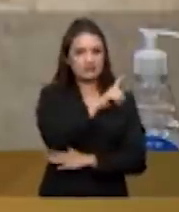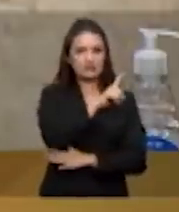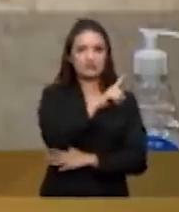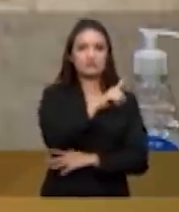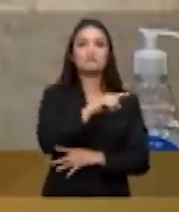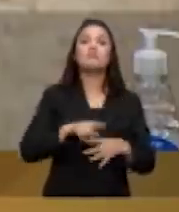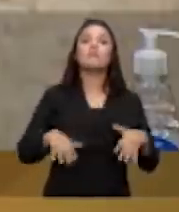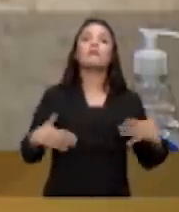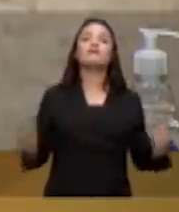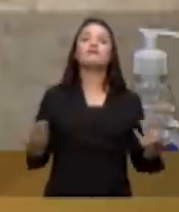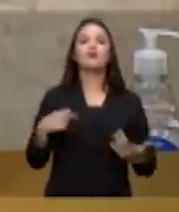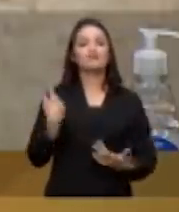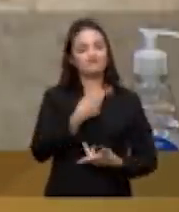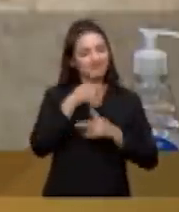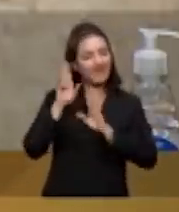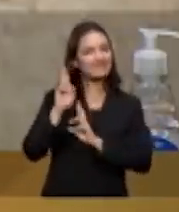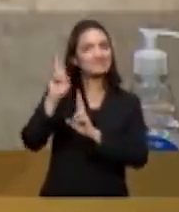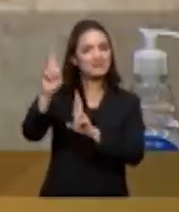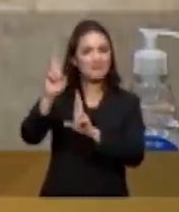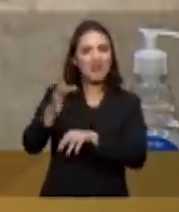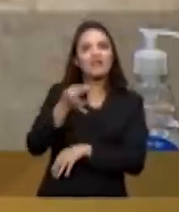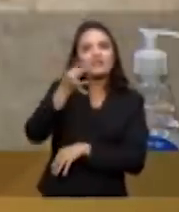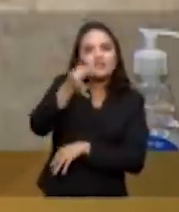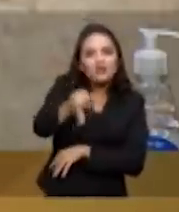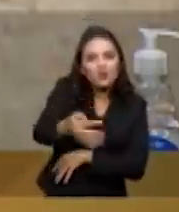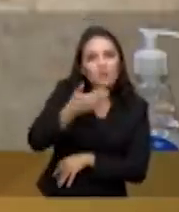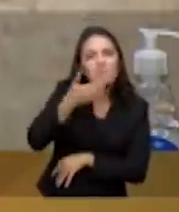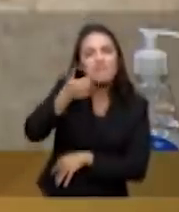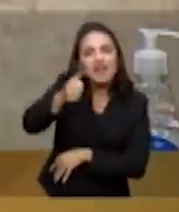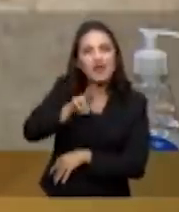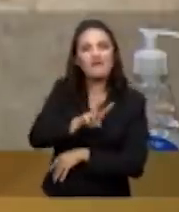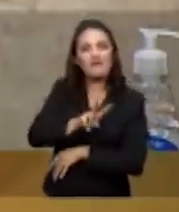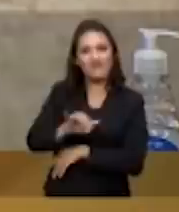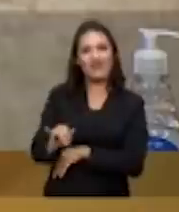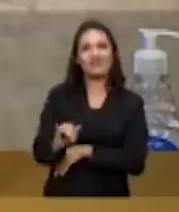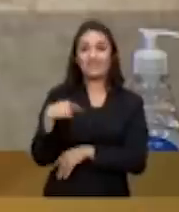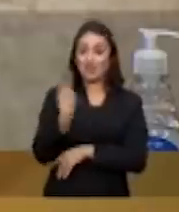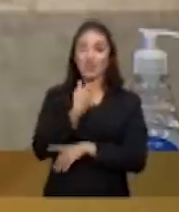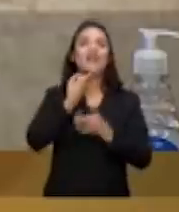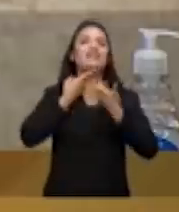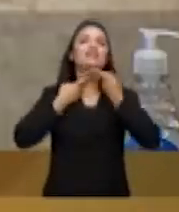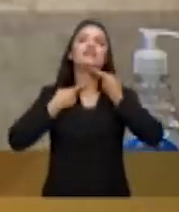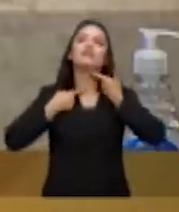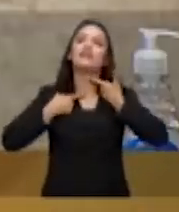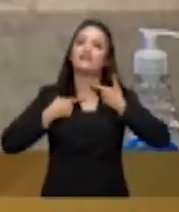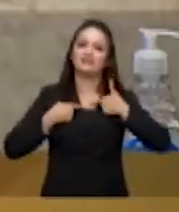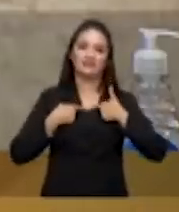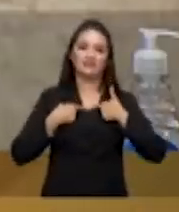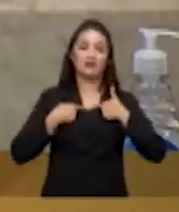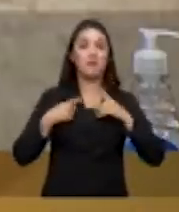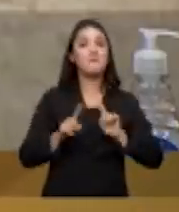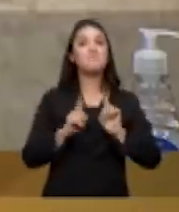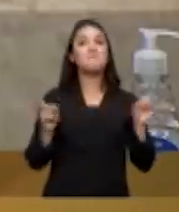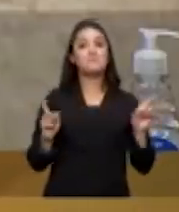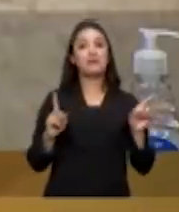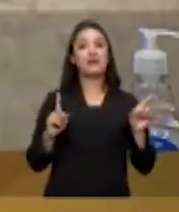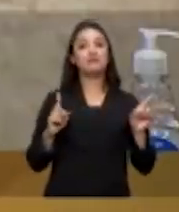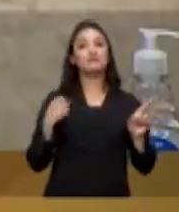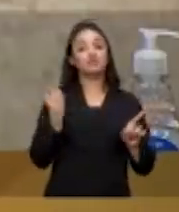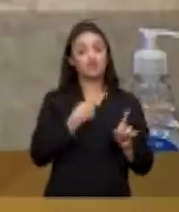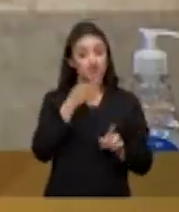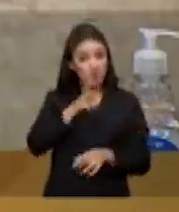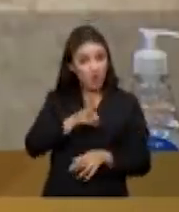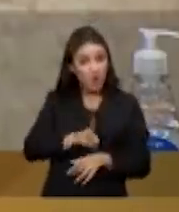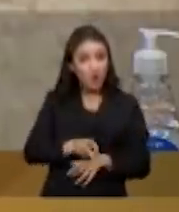Esperança por dias melhores é o nosso desejo e o desejo de todos, mas continuamos